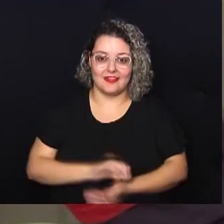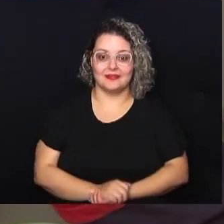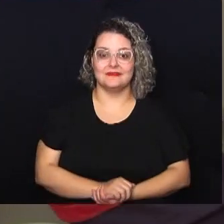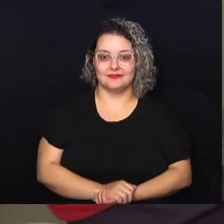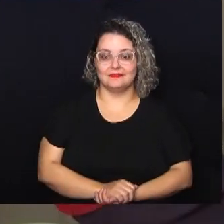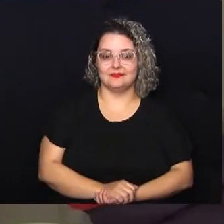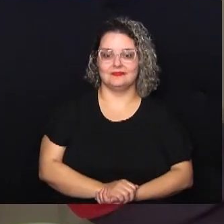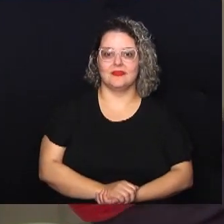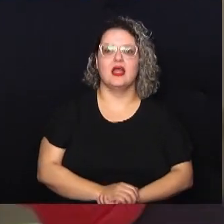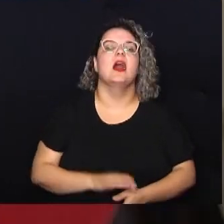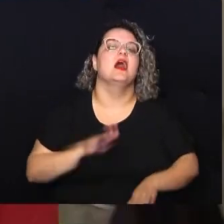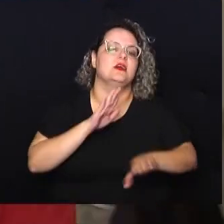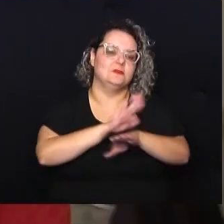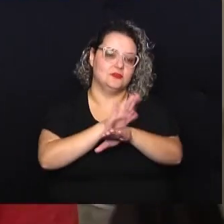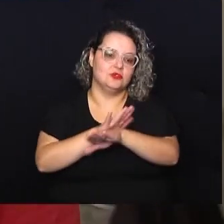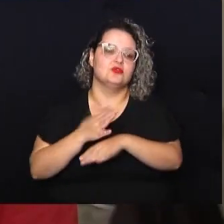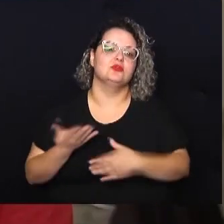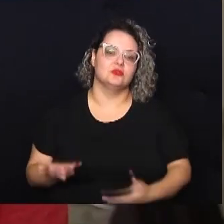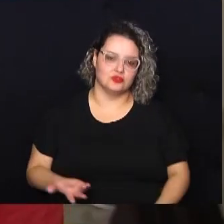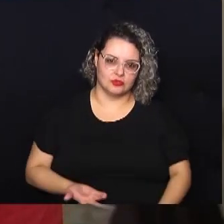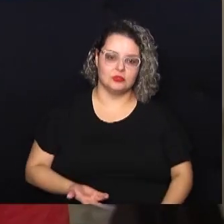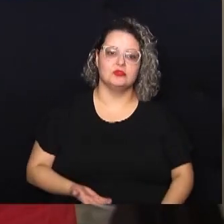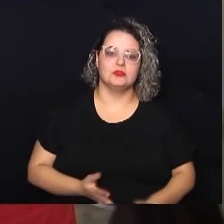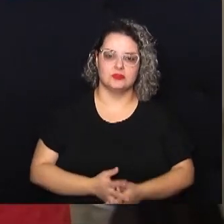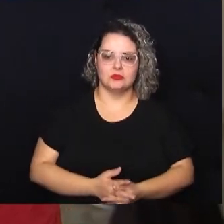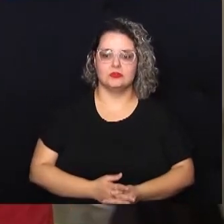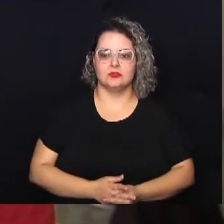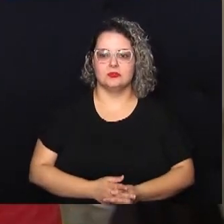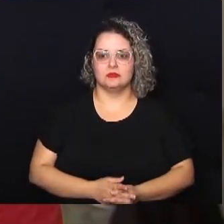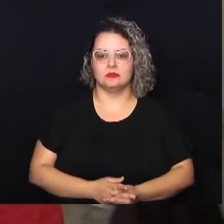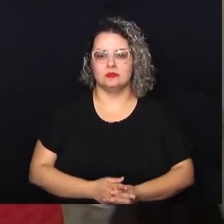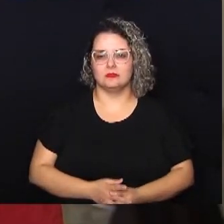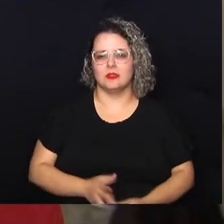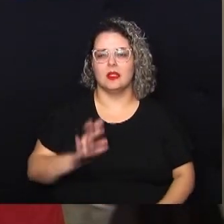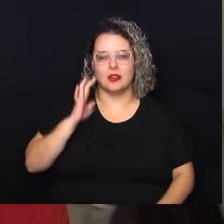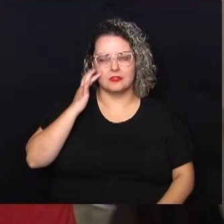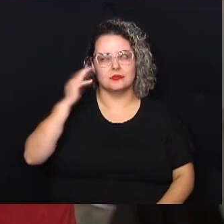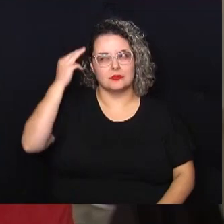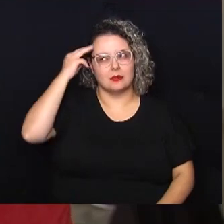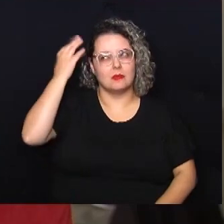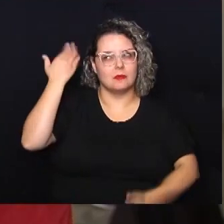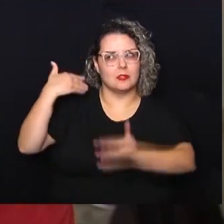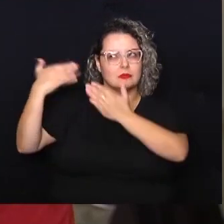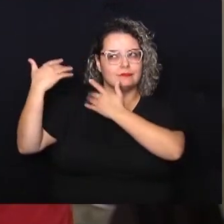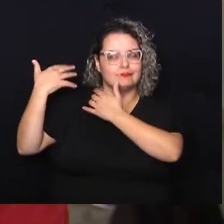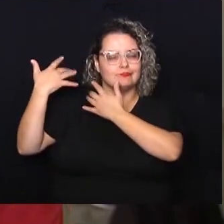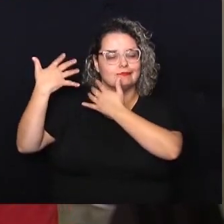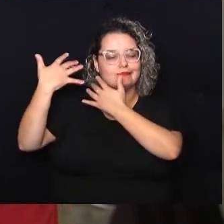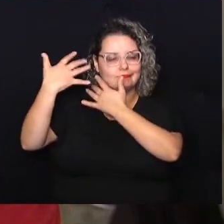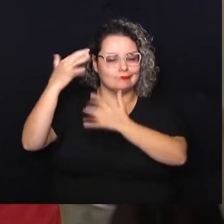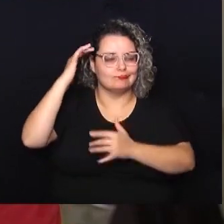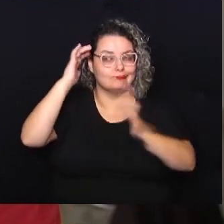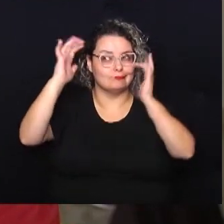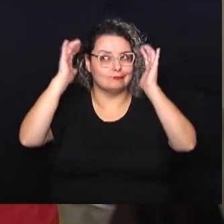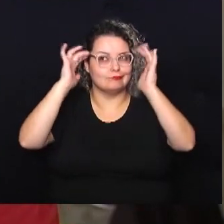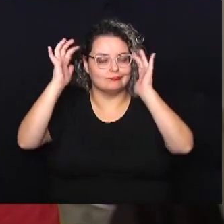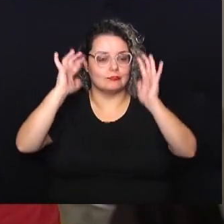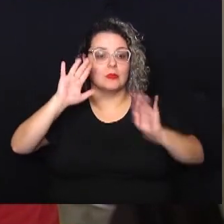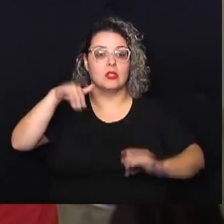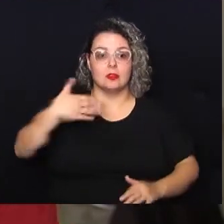Ajuda muito, né? Eles acho que traz muita coisa E eu acho que quando